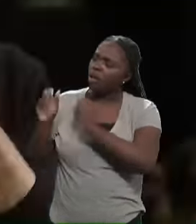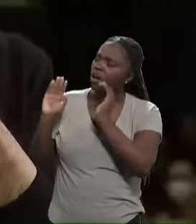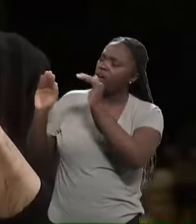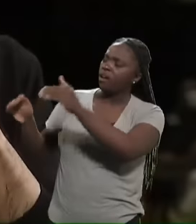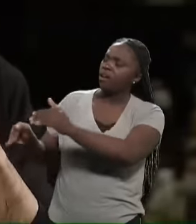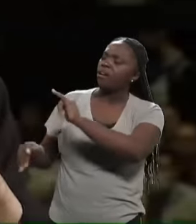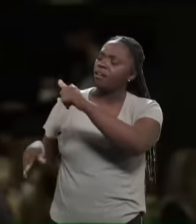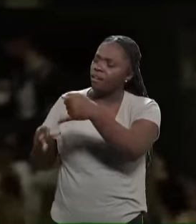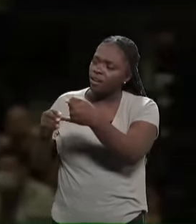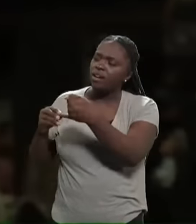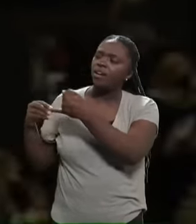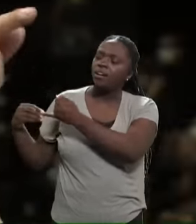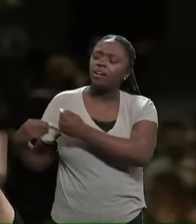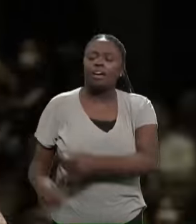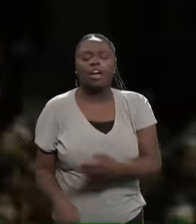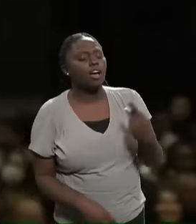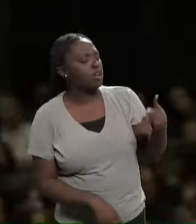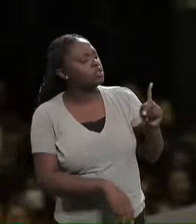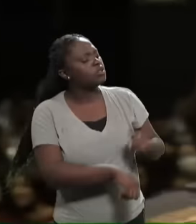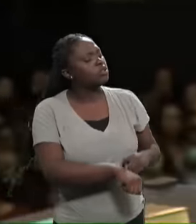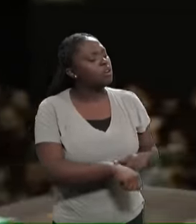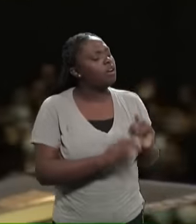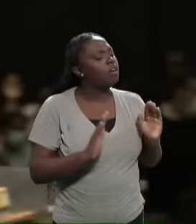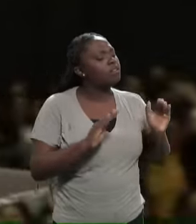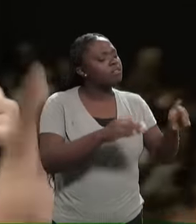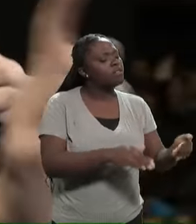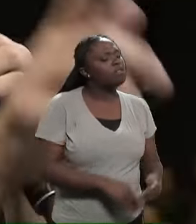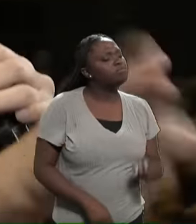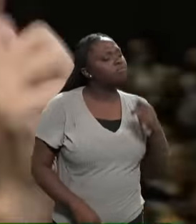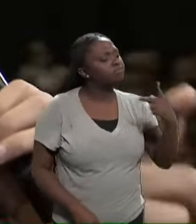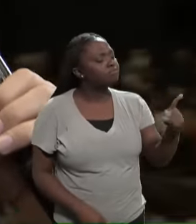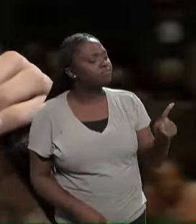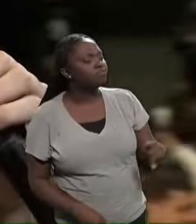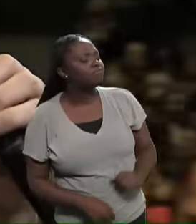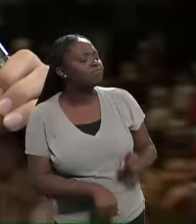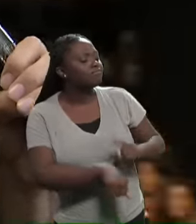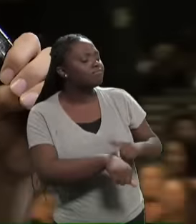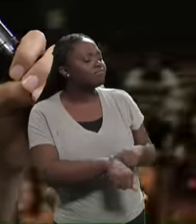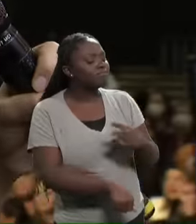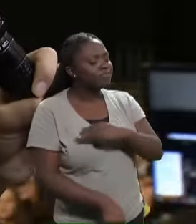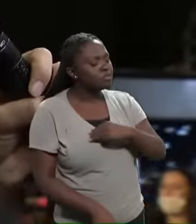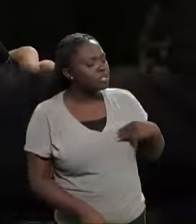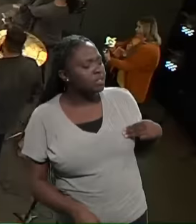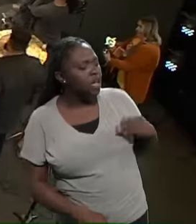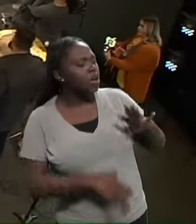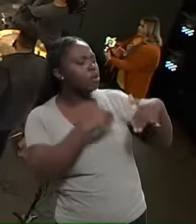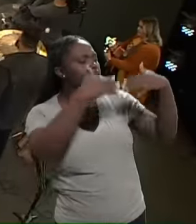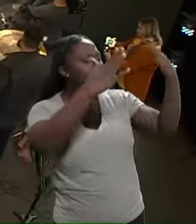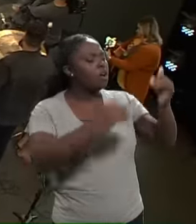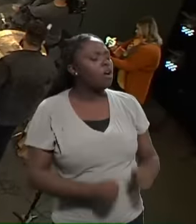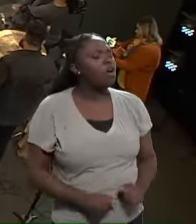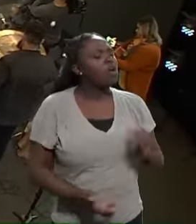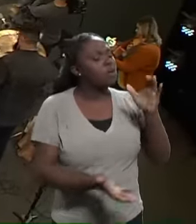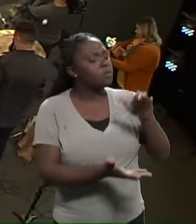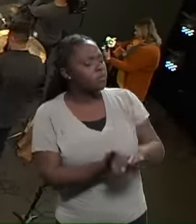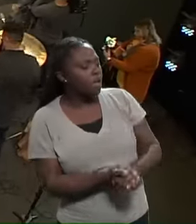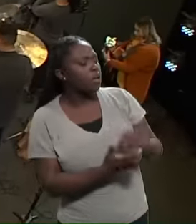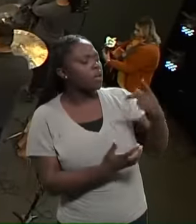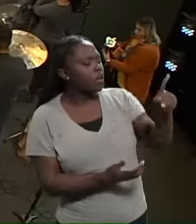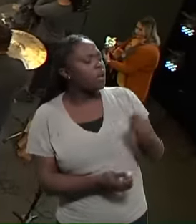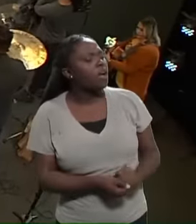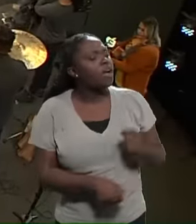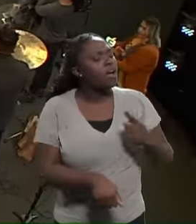Josué. Chegou a tua hora. Chegou a tua vez. Chegou a hora de tu ministério. Chegou a hora de tu casamento.